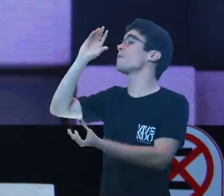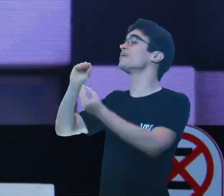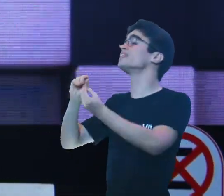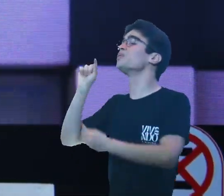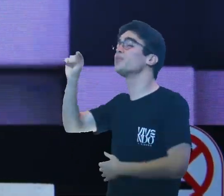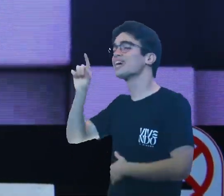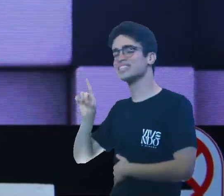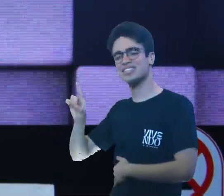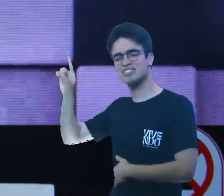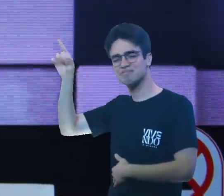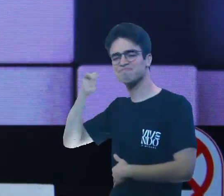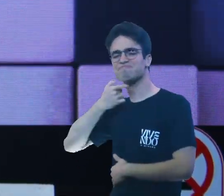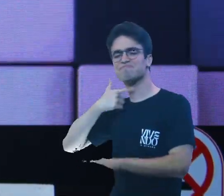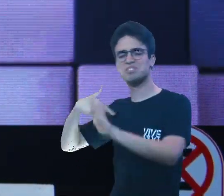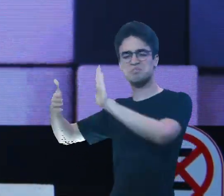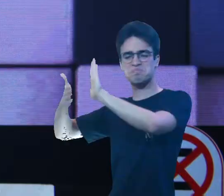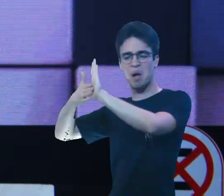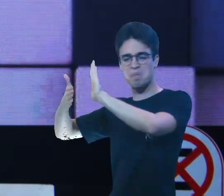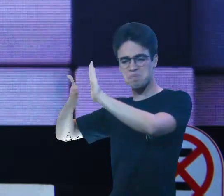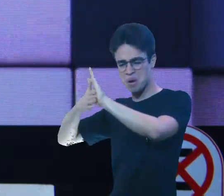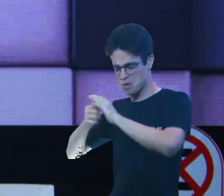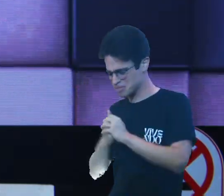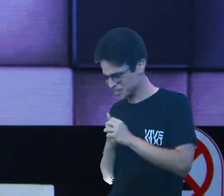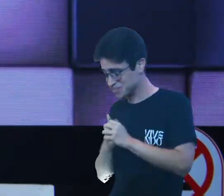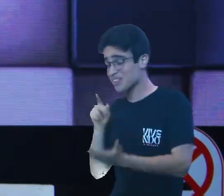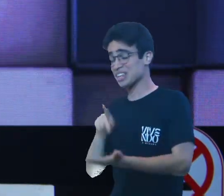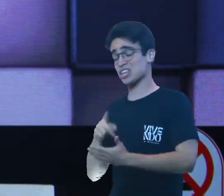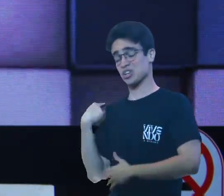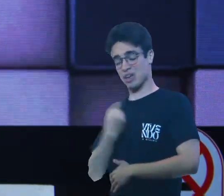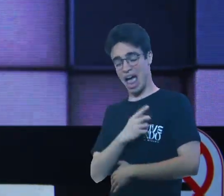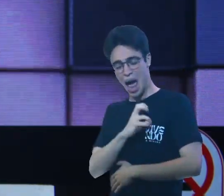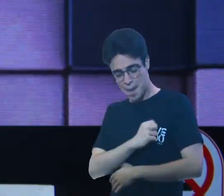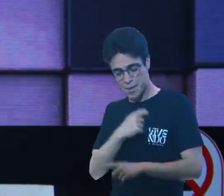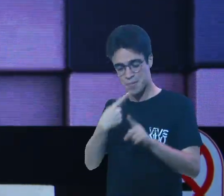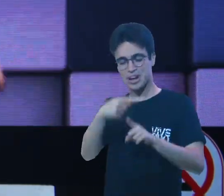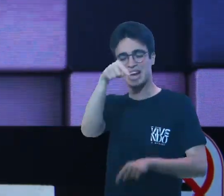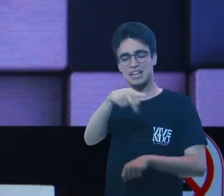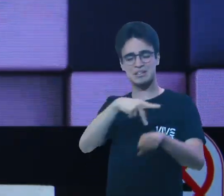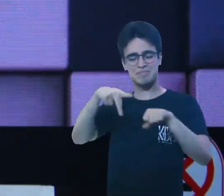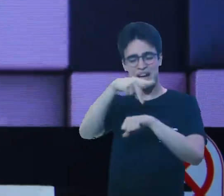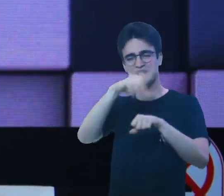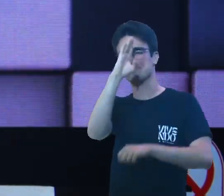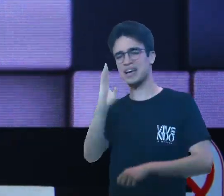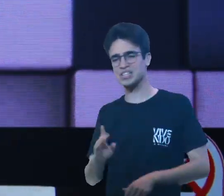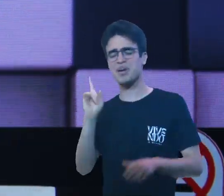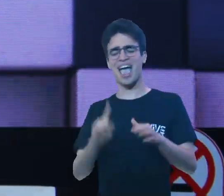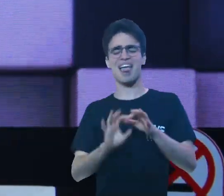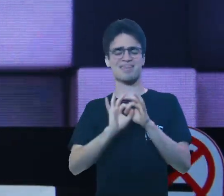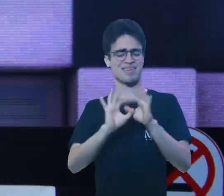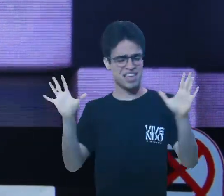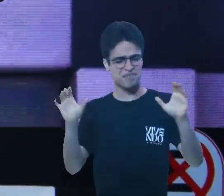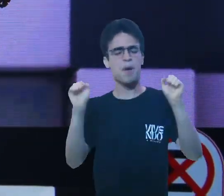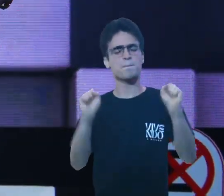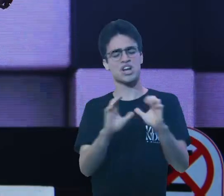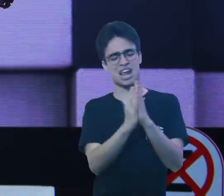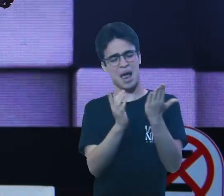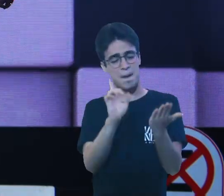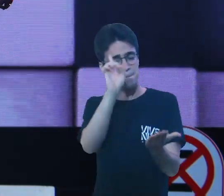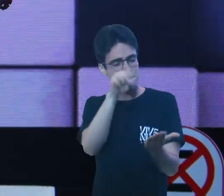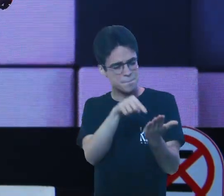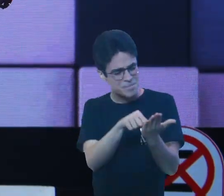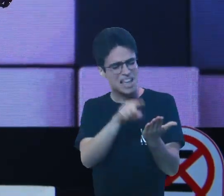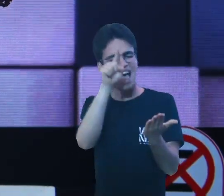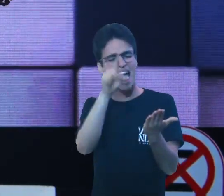para nós. Amamos que estamos num país livre, podemos abrir a palavra, o nosso livro